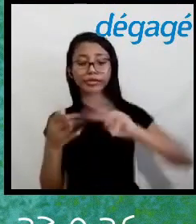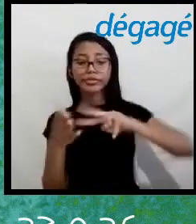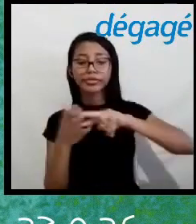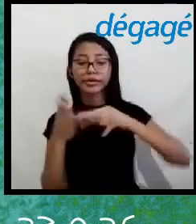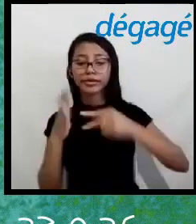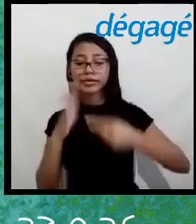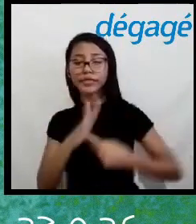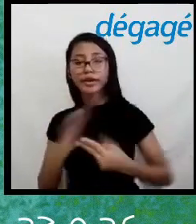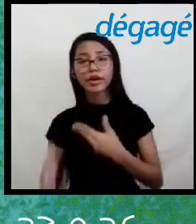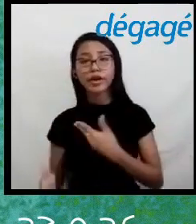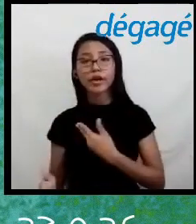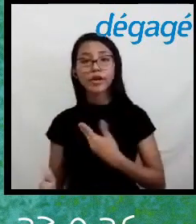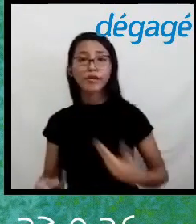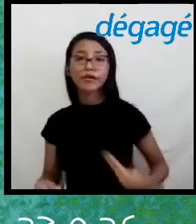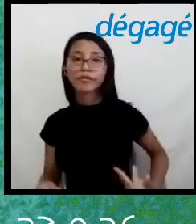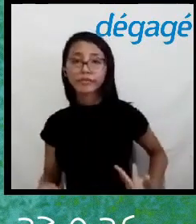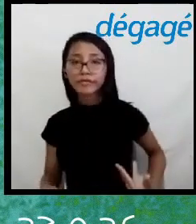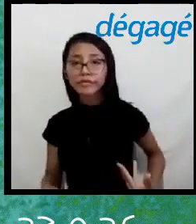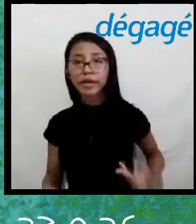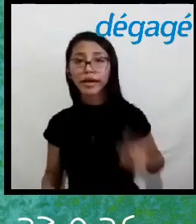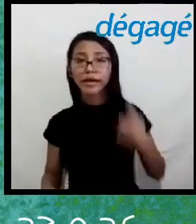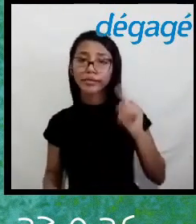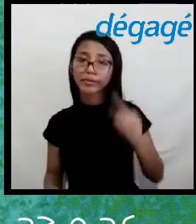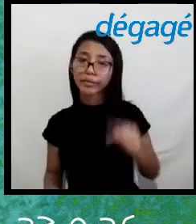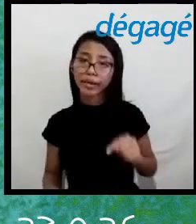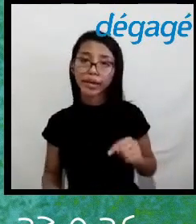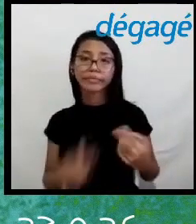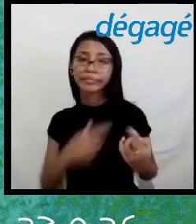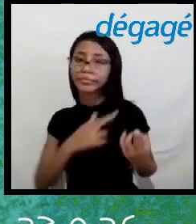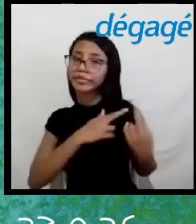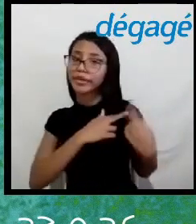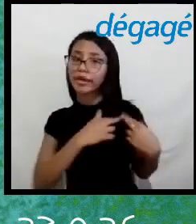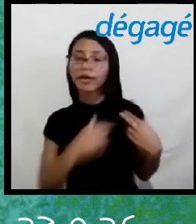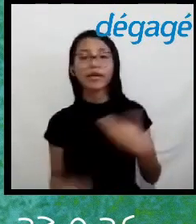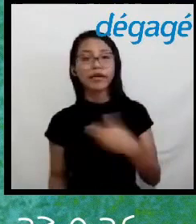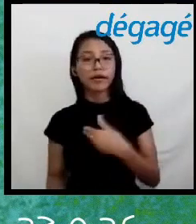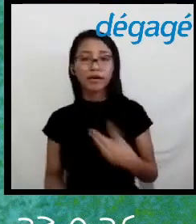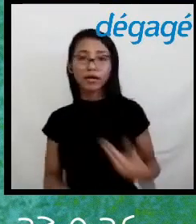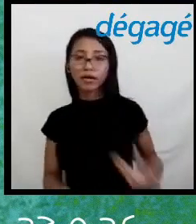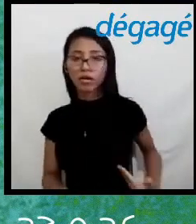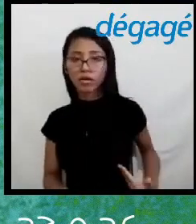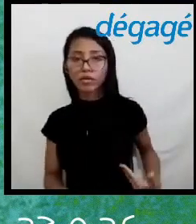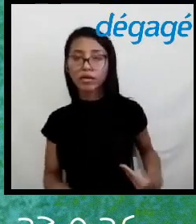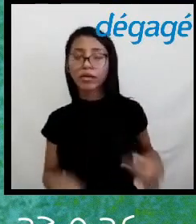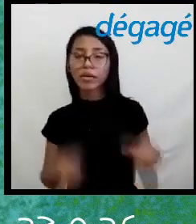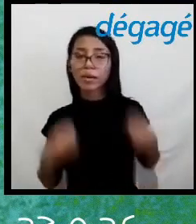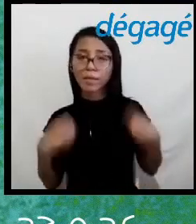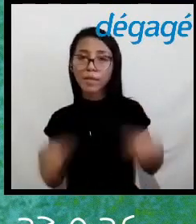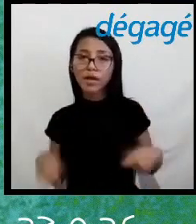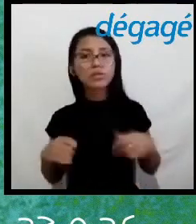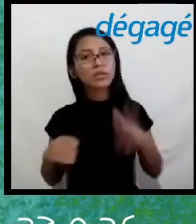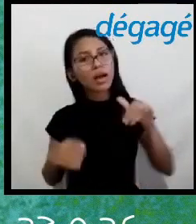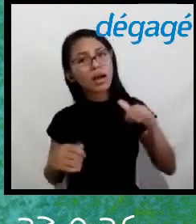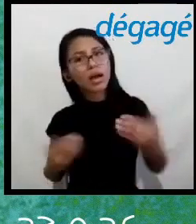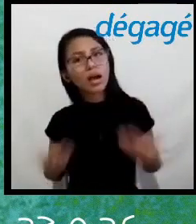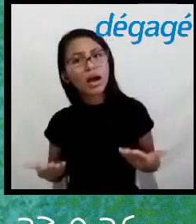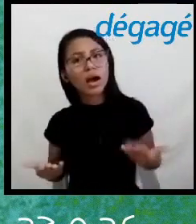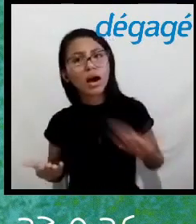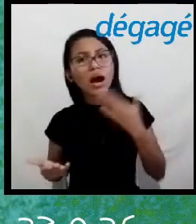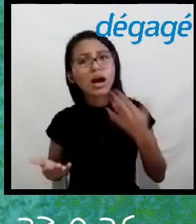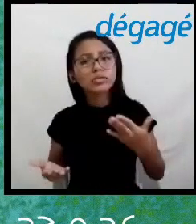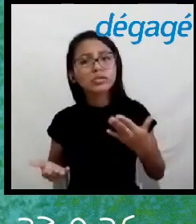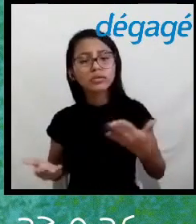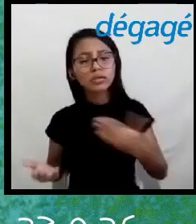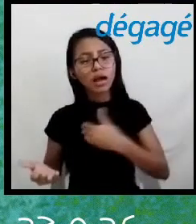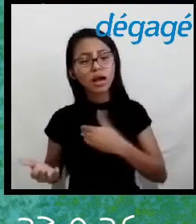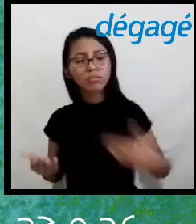lá ali, né? Só que a gente precisa começar a cobrar que as políticas públicas aconteçam de fato. Né?